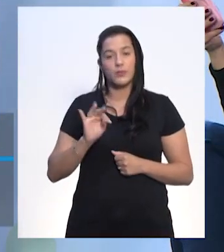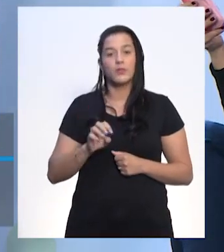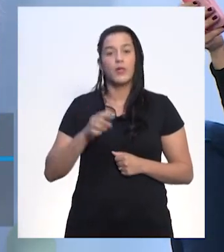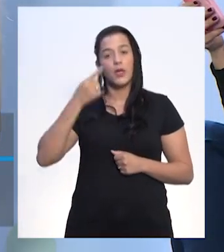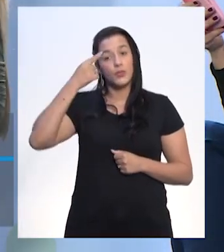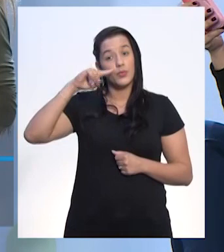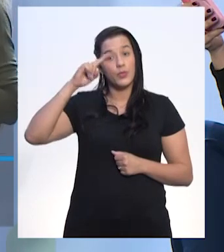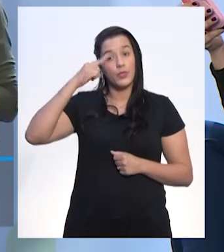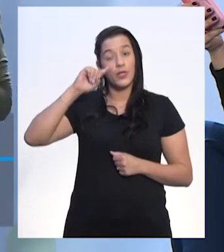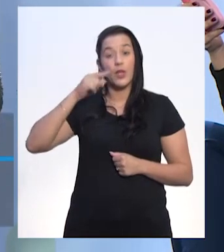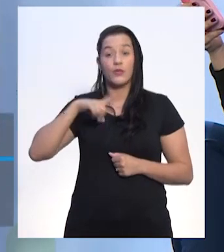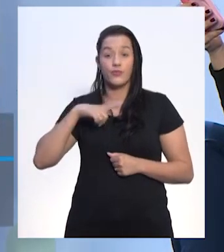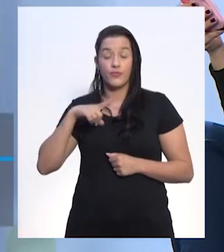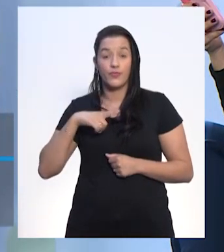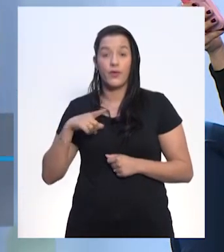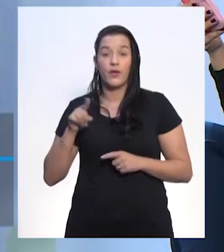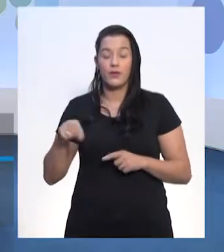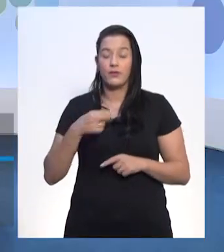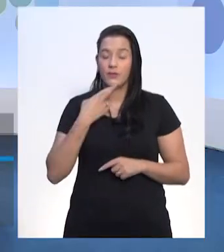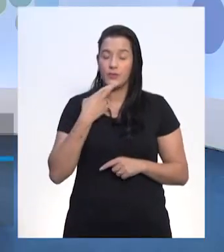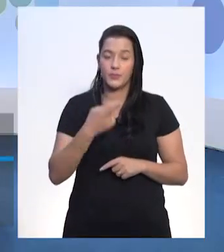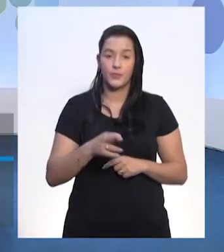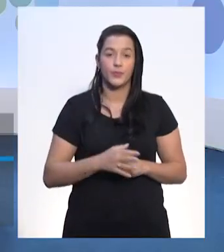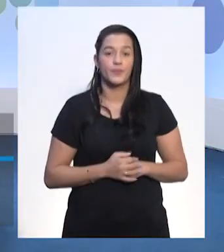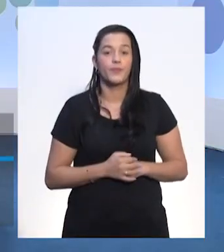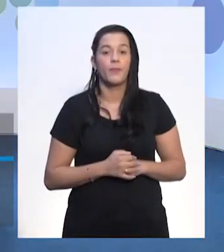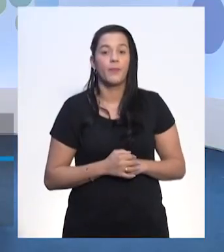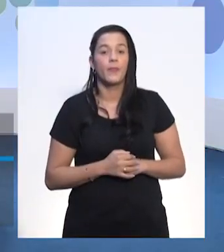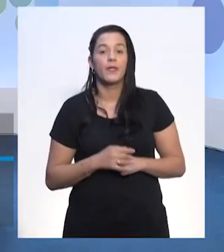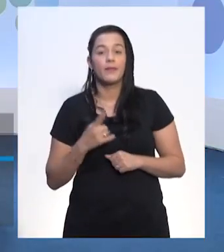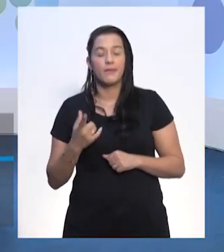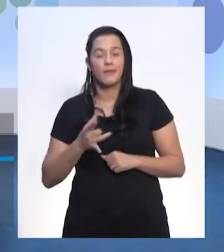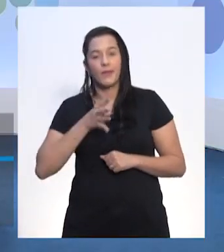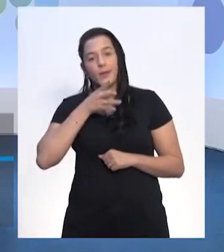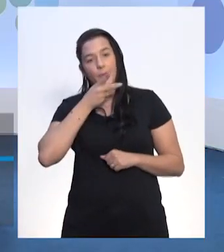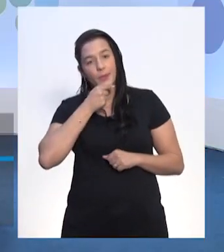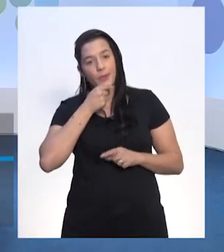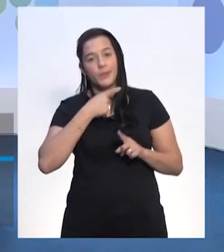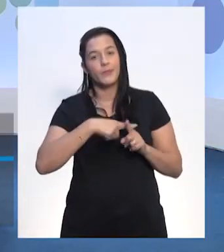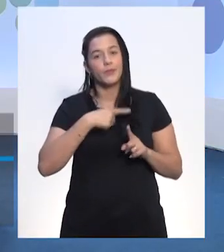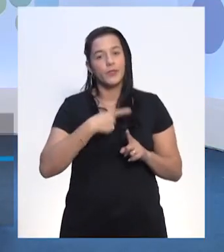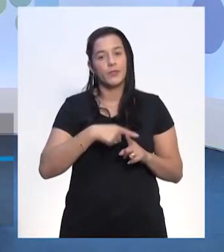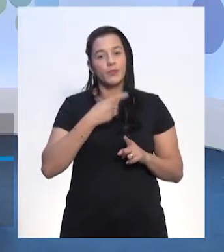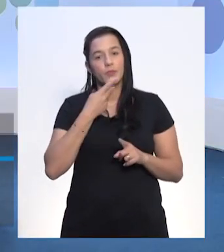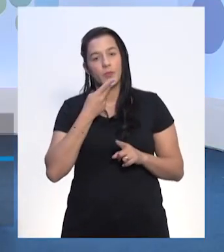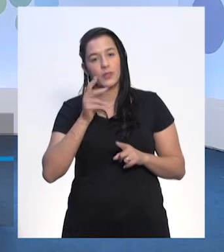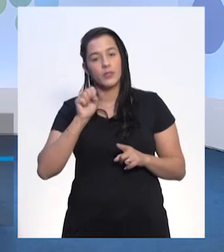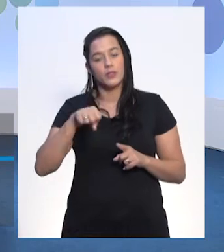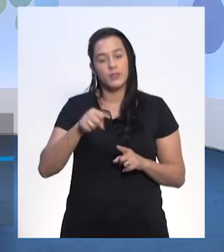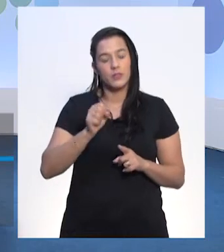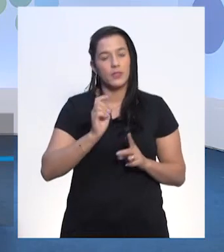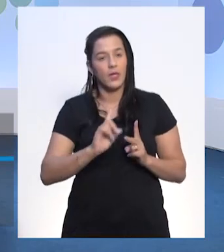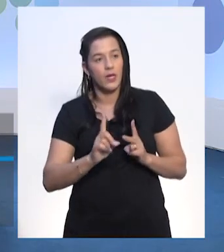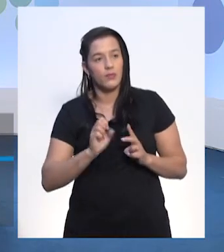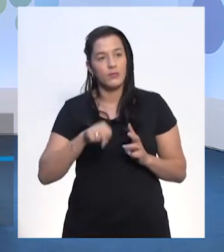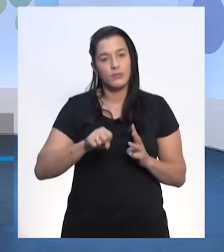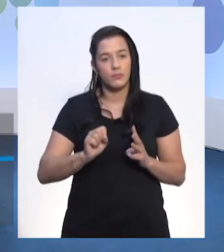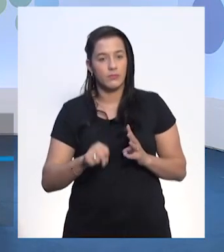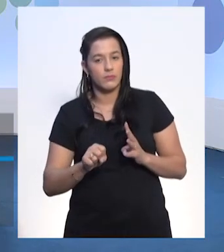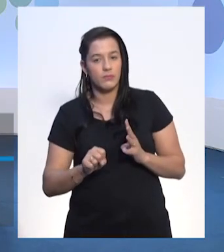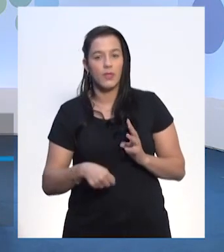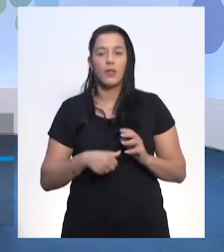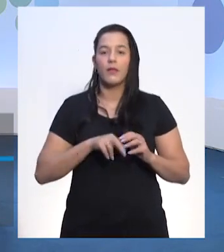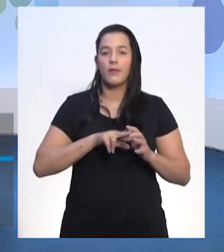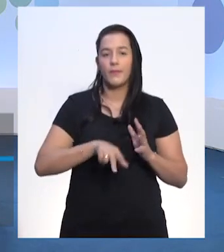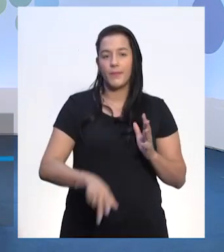aqui a Demorou nossa... um pouquinho por isso, porque eles começaram a colocar sim, não, sim, não. É que com vocês já dá para a gente